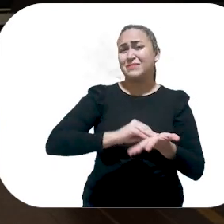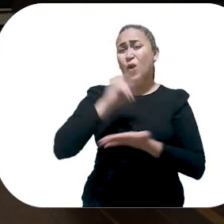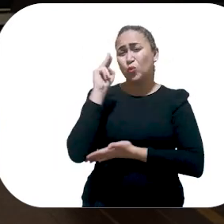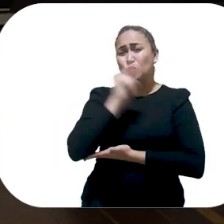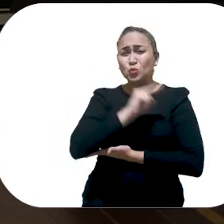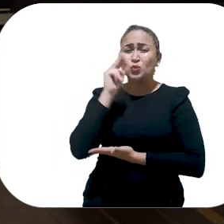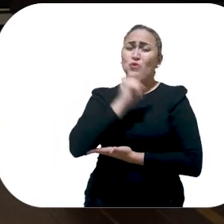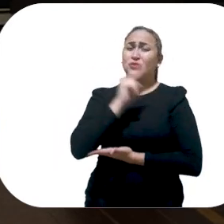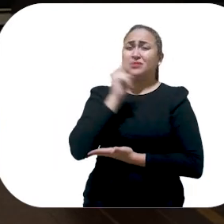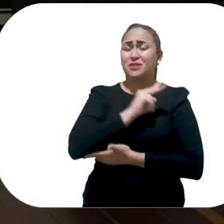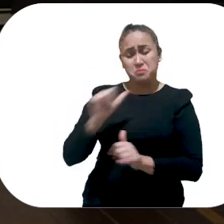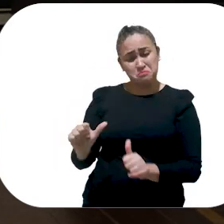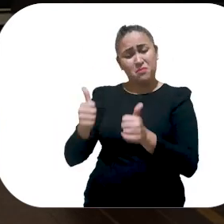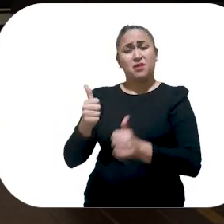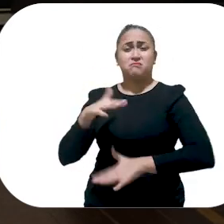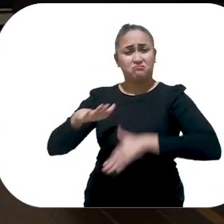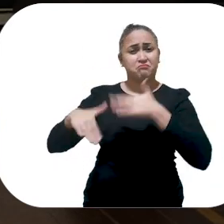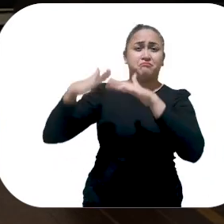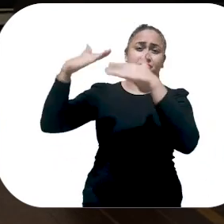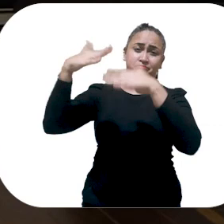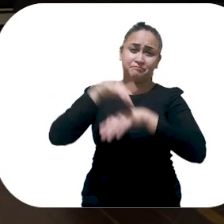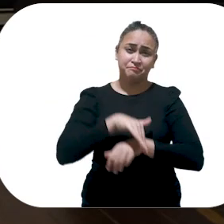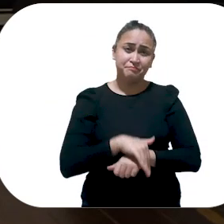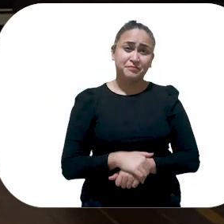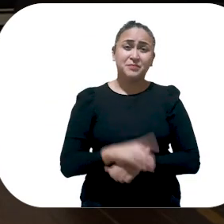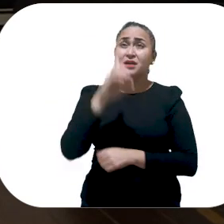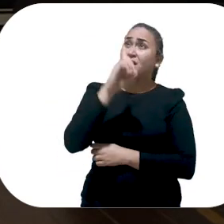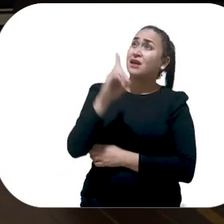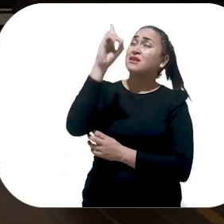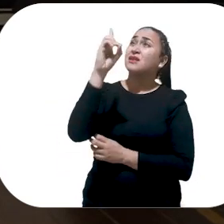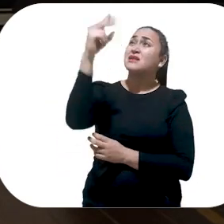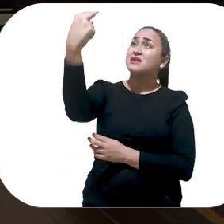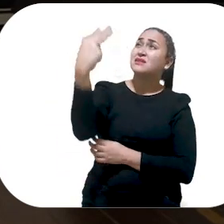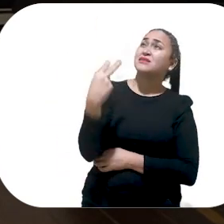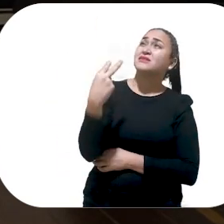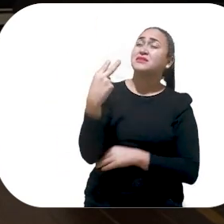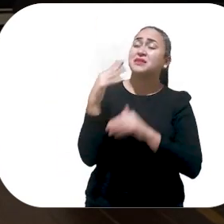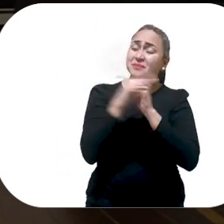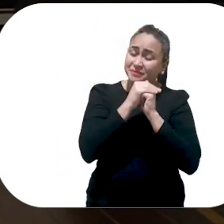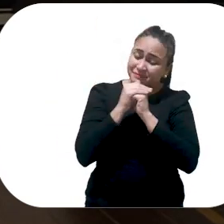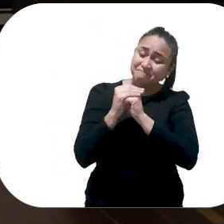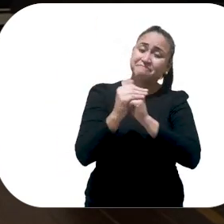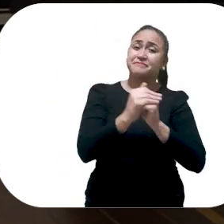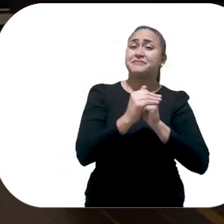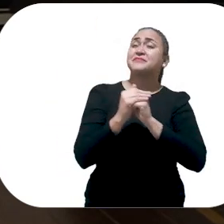urgente conter esse avanço. Ouve, ó Deus, a minha